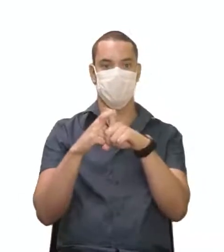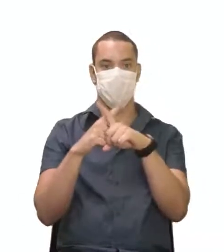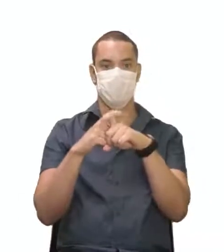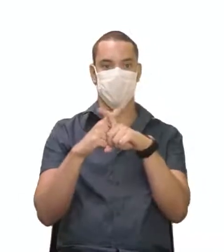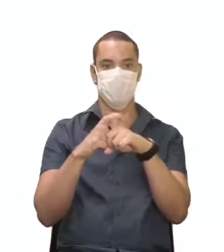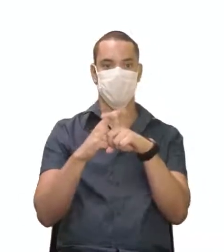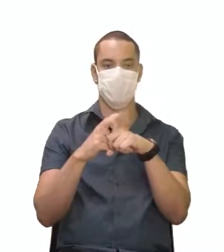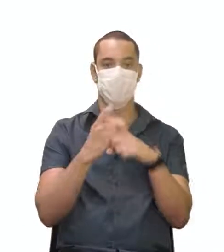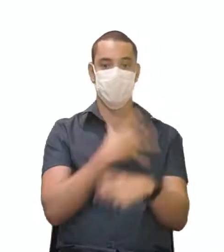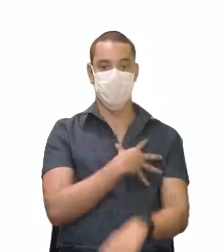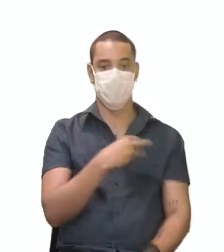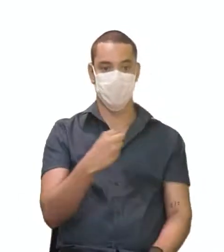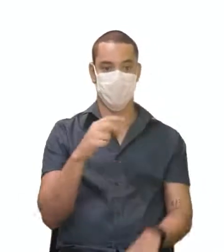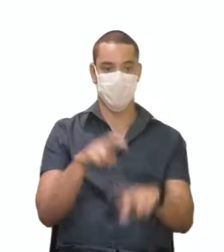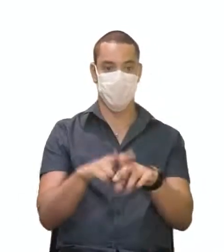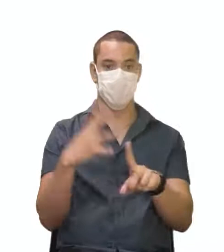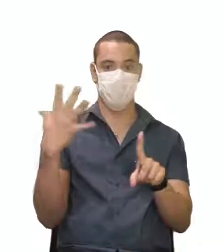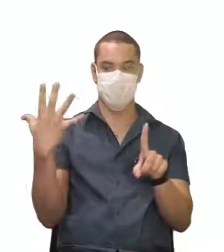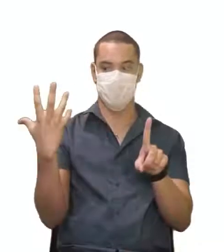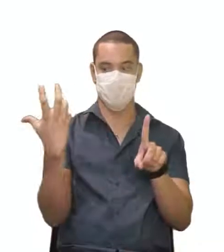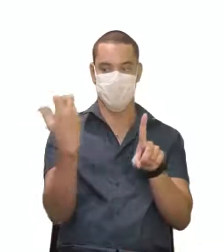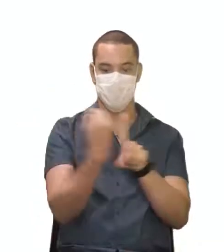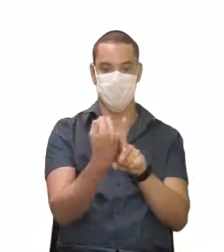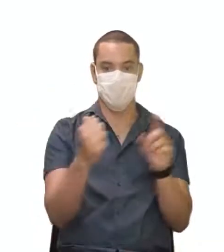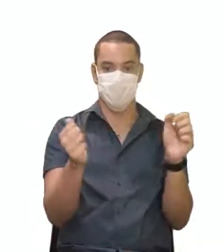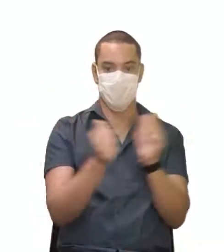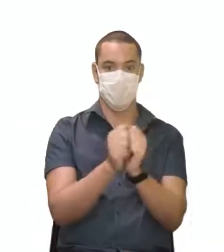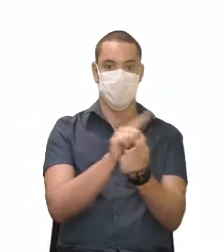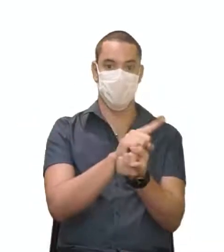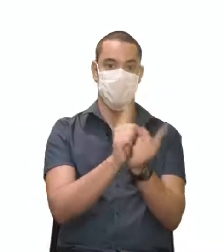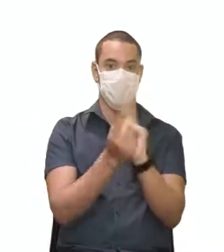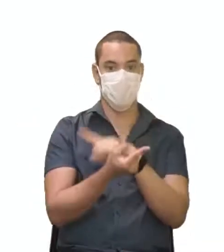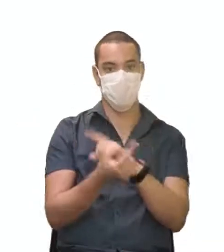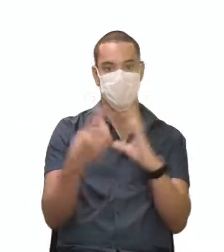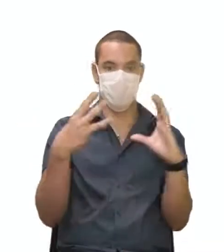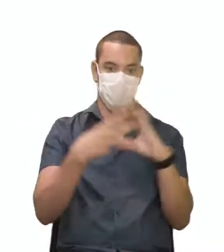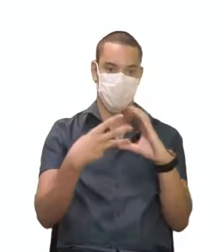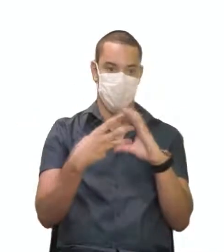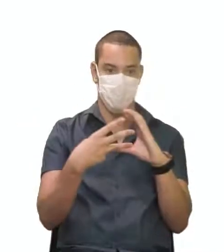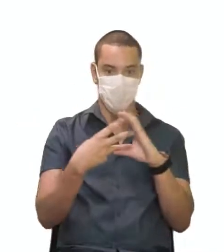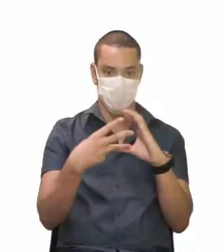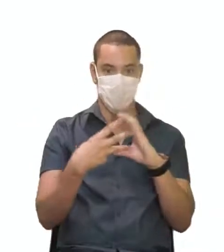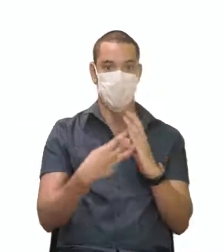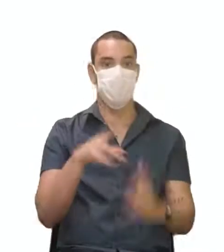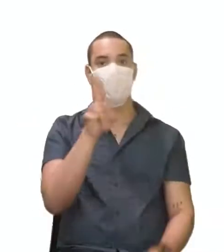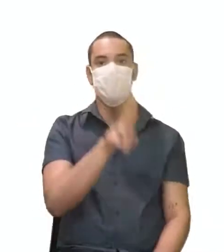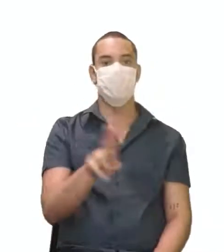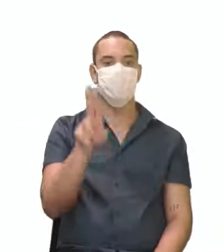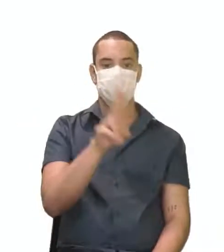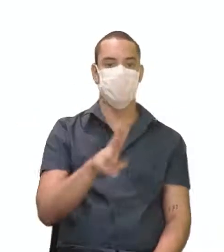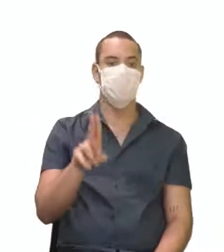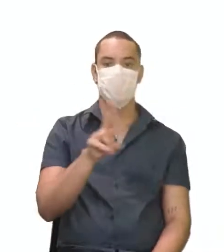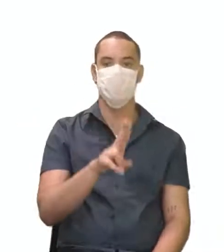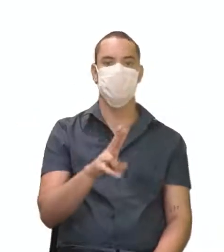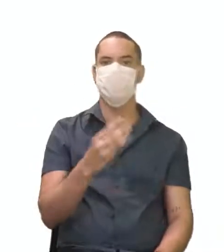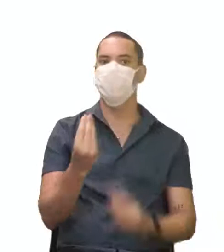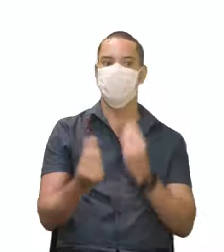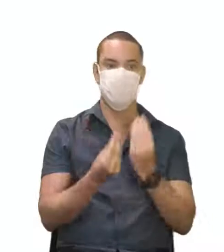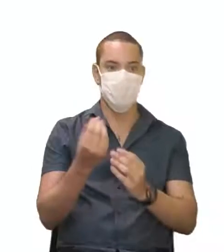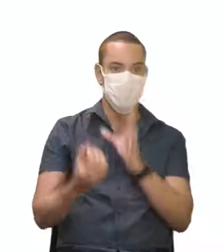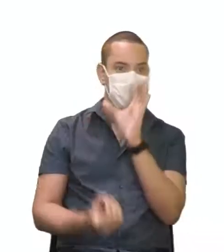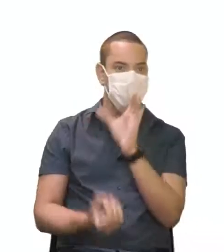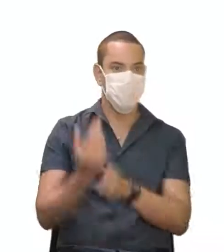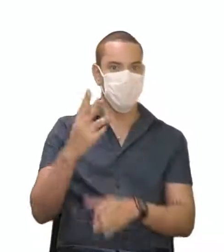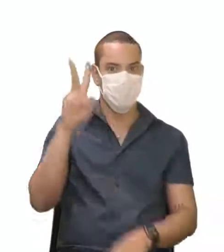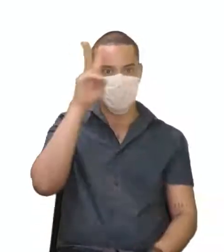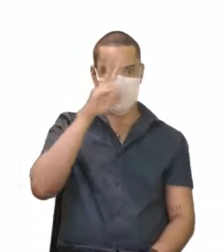e são puxados para os polos opostos da célula, orientados pela fibra do fuso. Olha lá as fibras do fuso que começaram a se formar